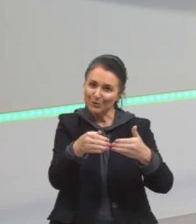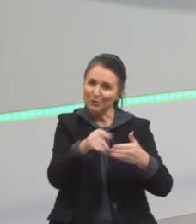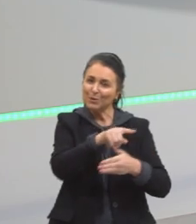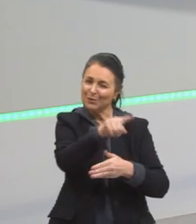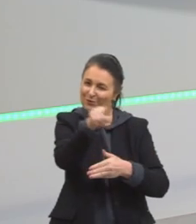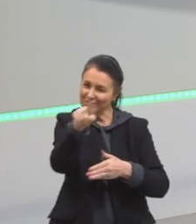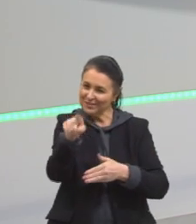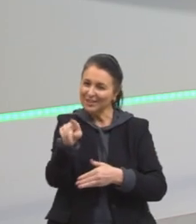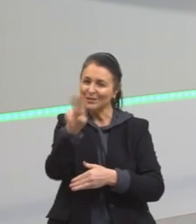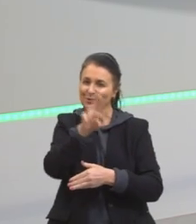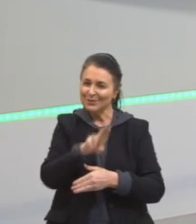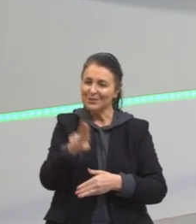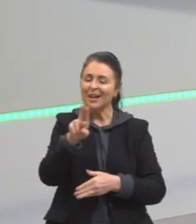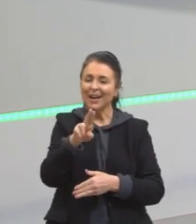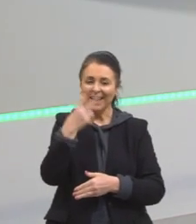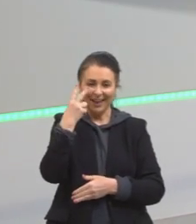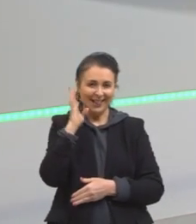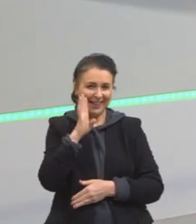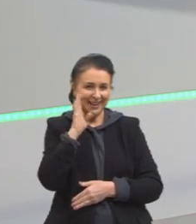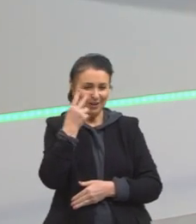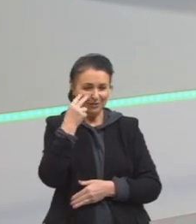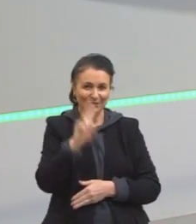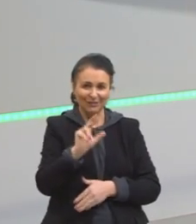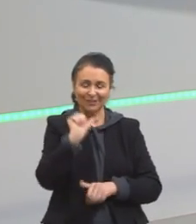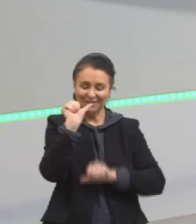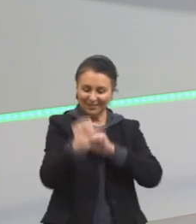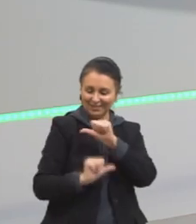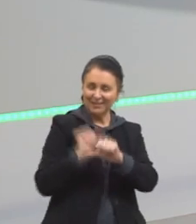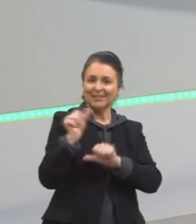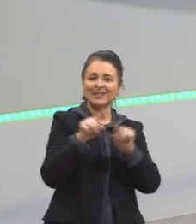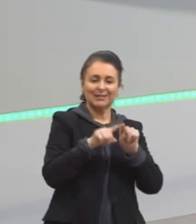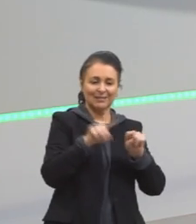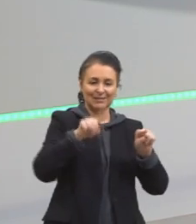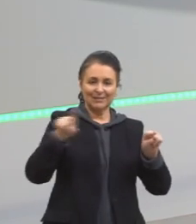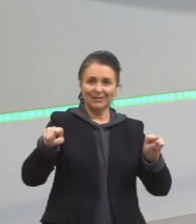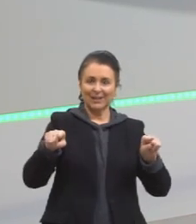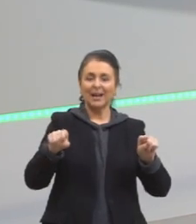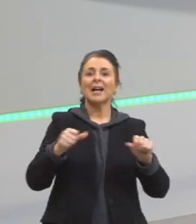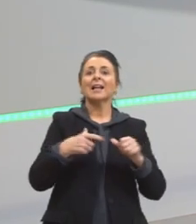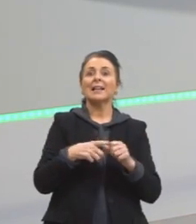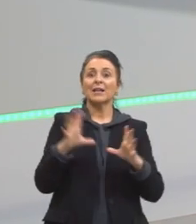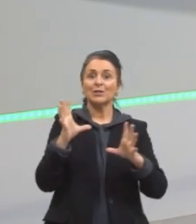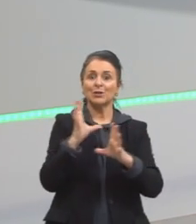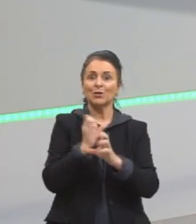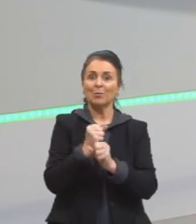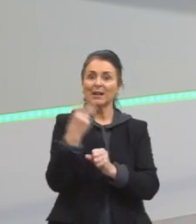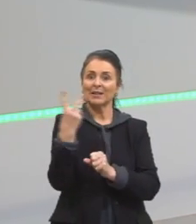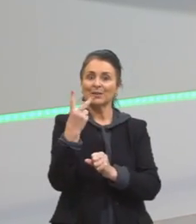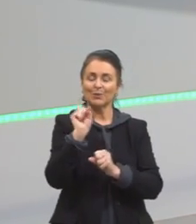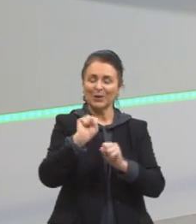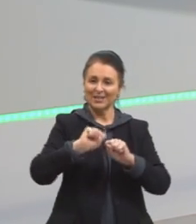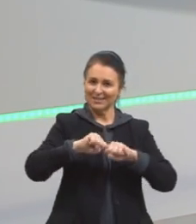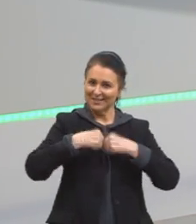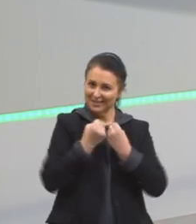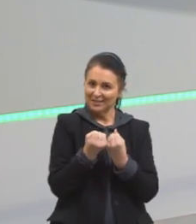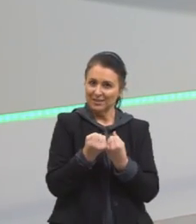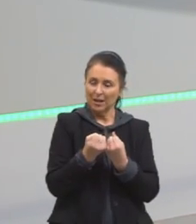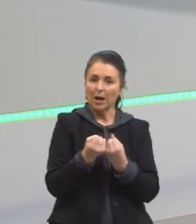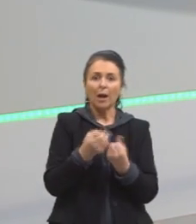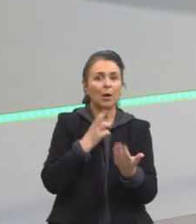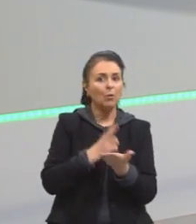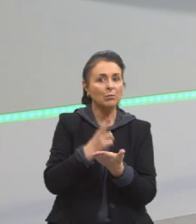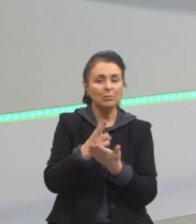mexam lá que é bem legal de ver essa variação então da energia mecânica onde ela permanece a mesma